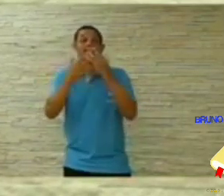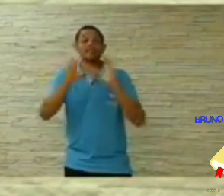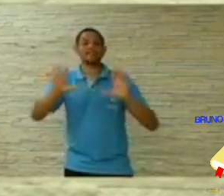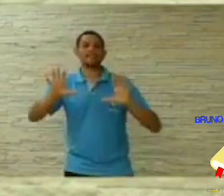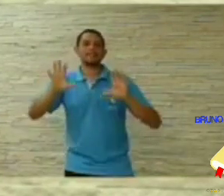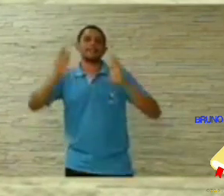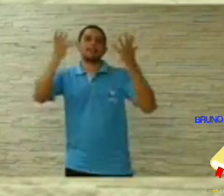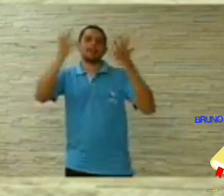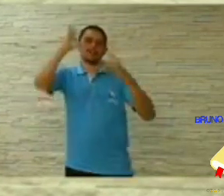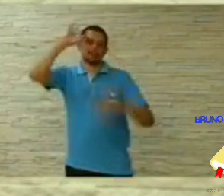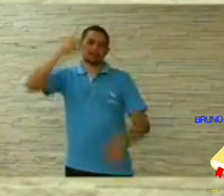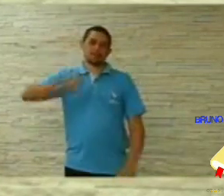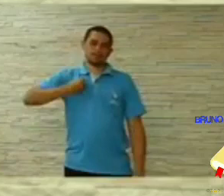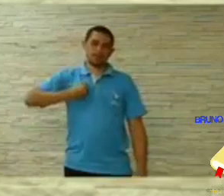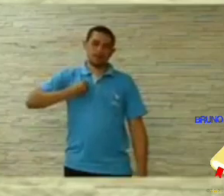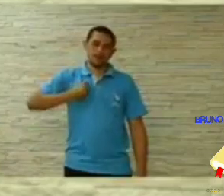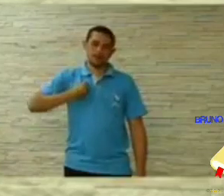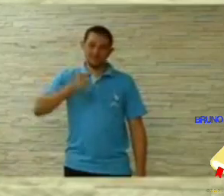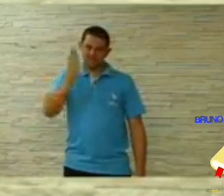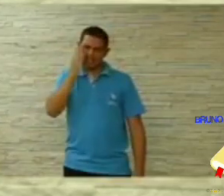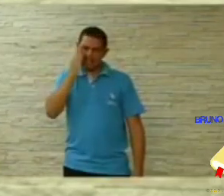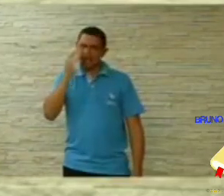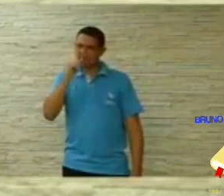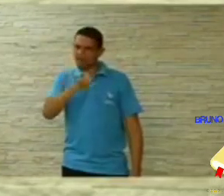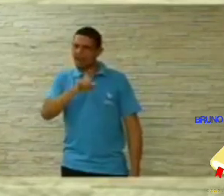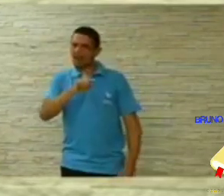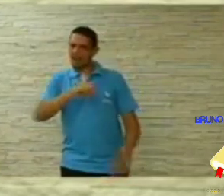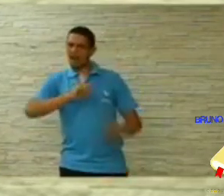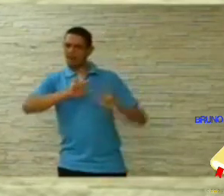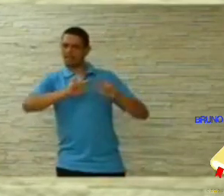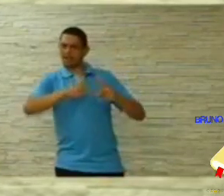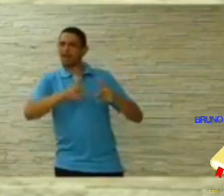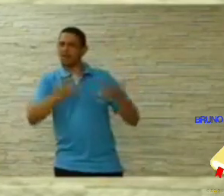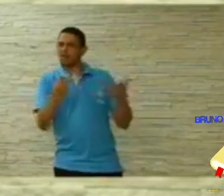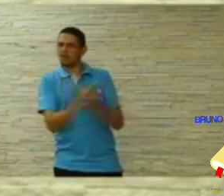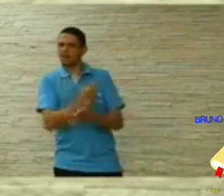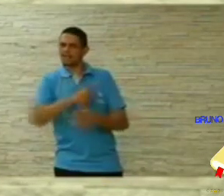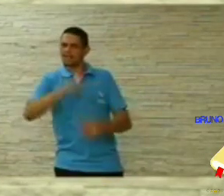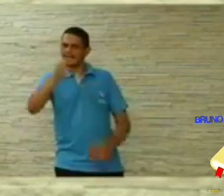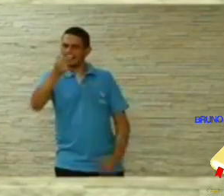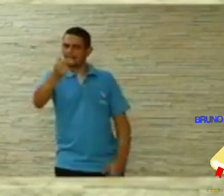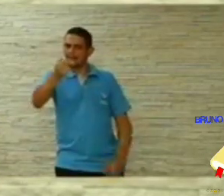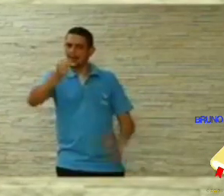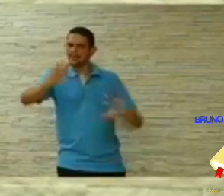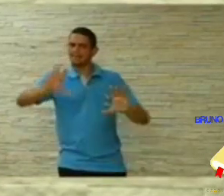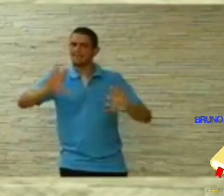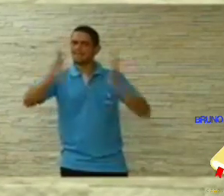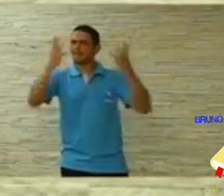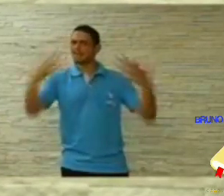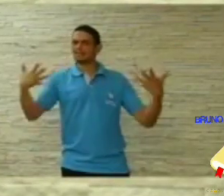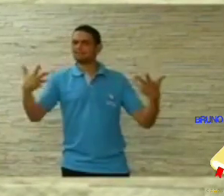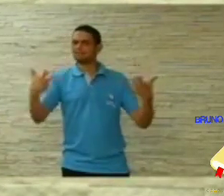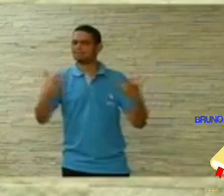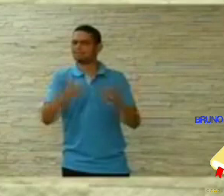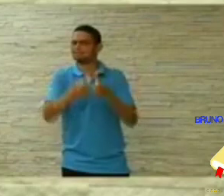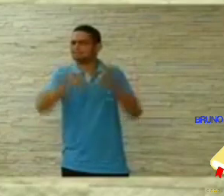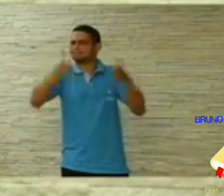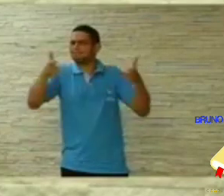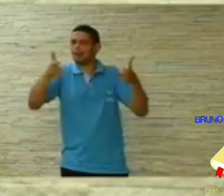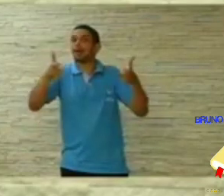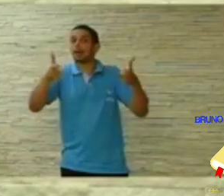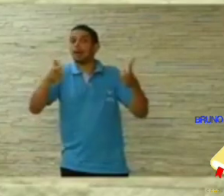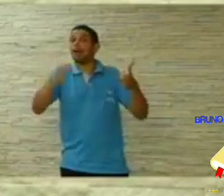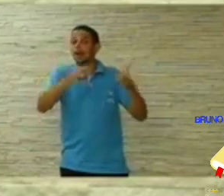lá, o povo judeu tinham sete grandes festas durante o ano, espirituais, né? E essa era